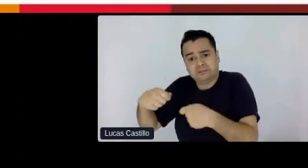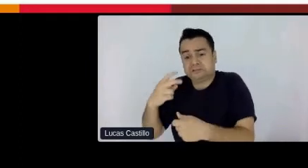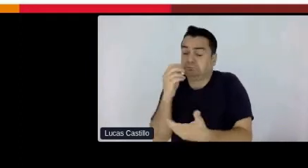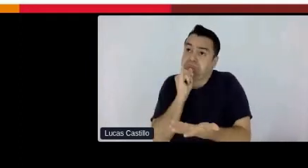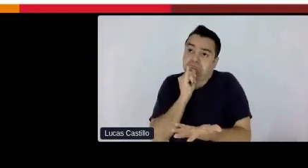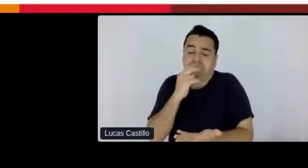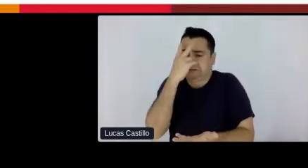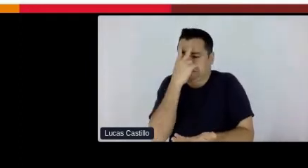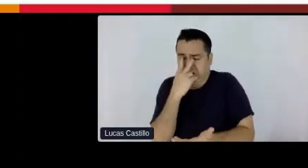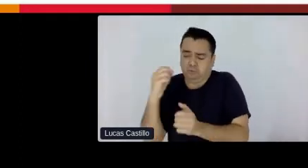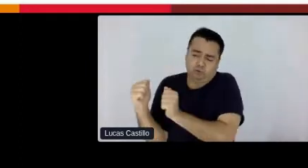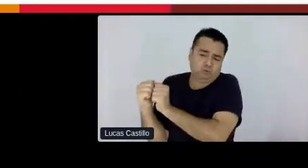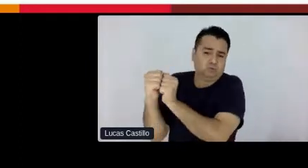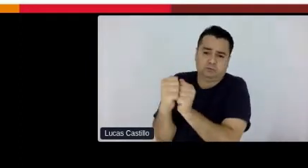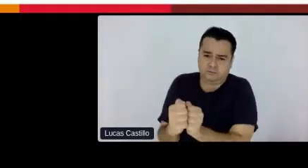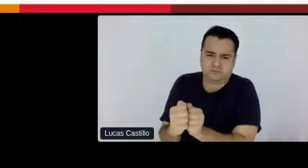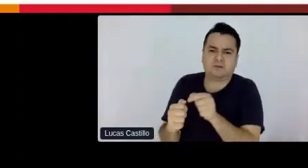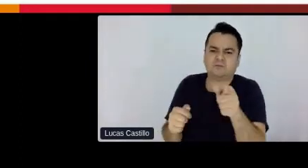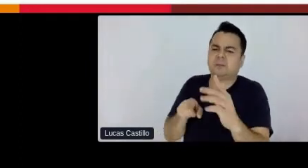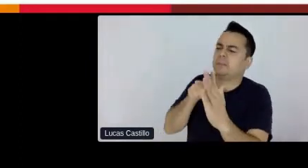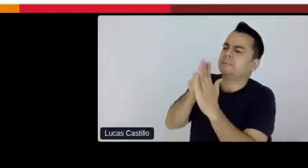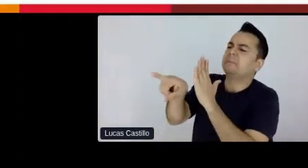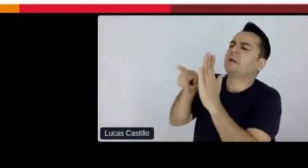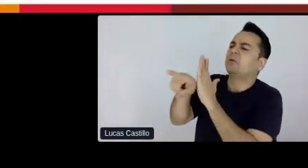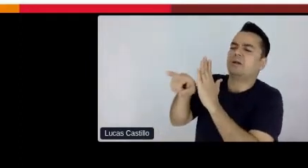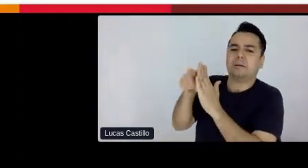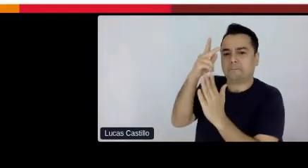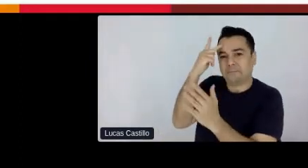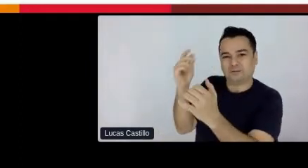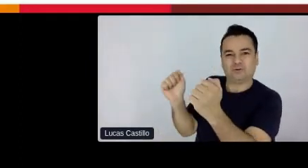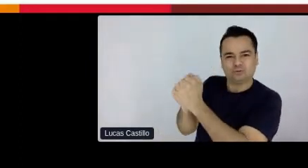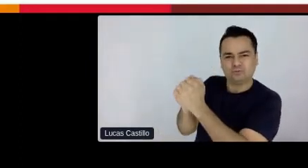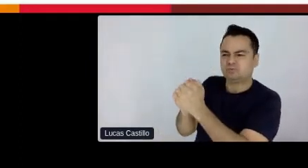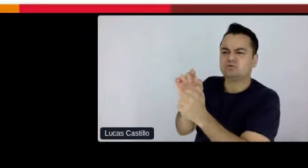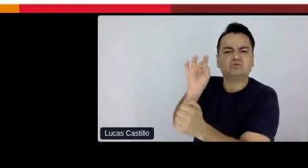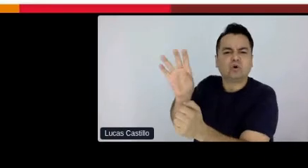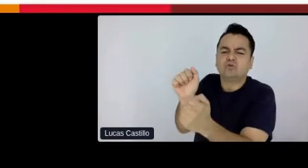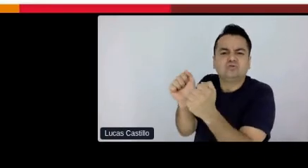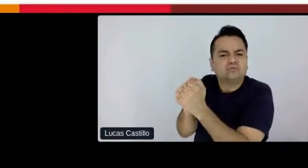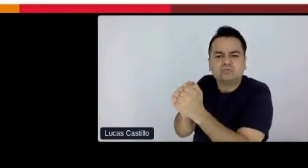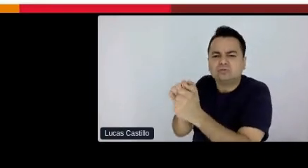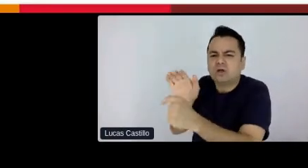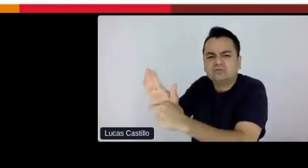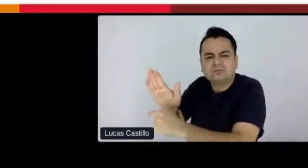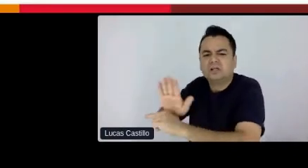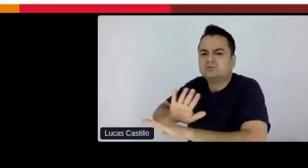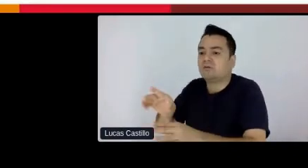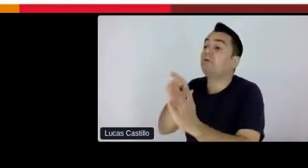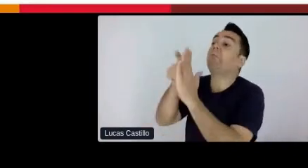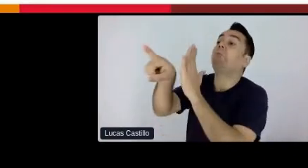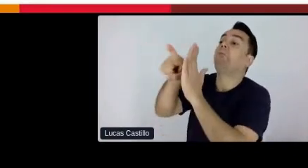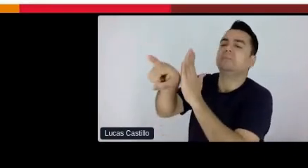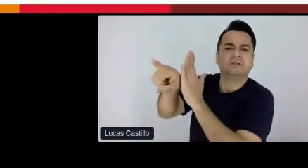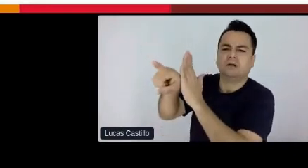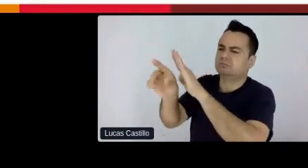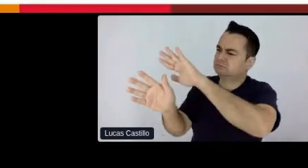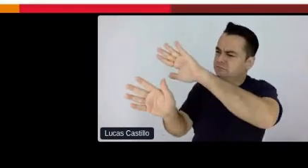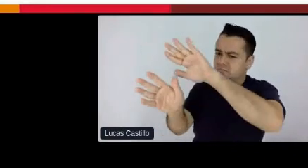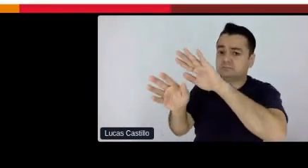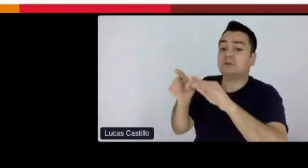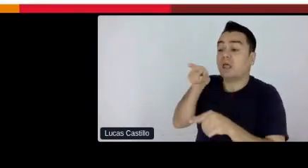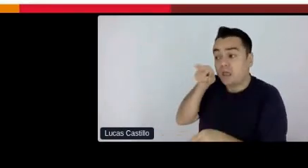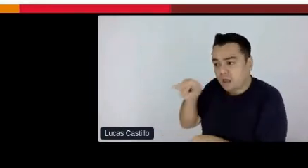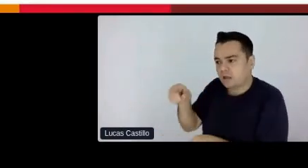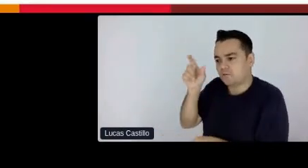pessoa que você está entrevistando e não pergunte nada para a pessoa que está lá acompanhando. Ela é só uma acompanhante. A pessoa ideal para você tirar a dúvida é o seu